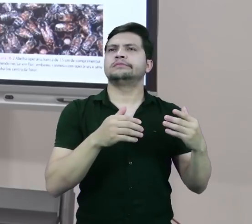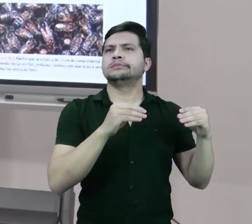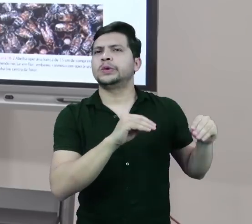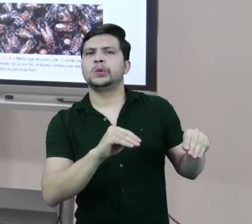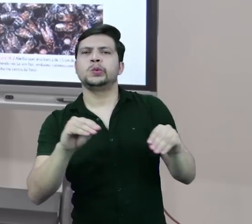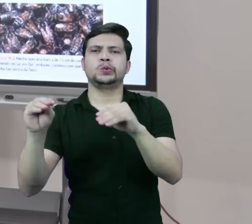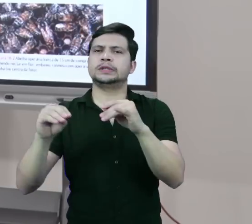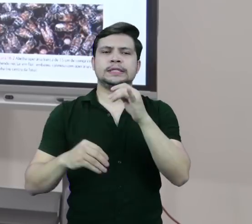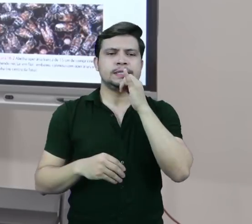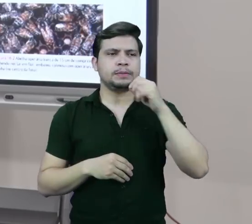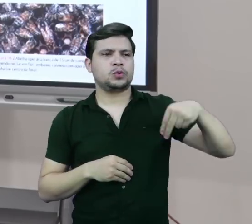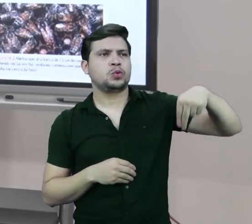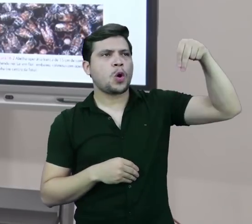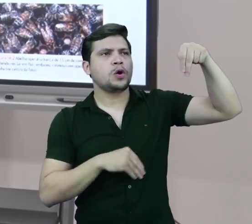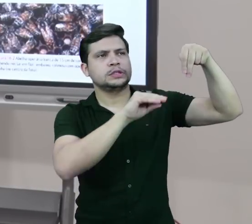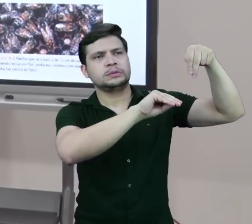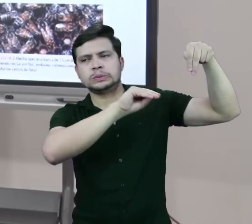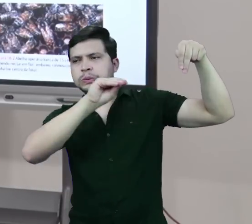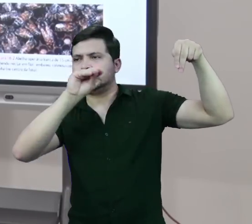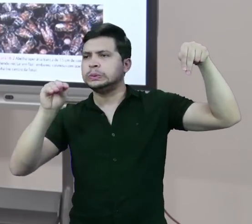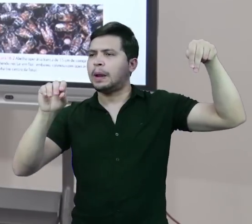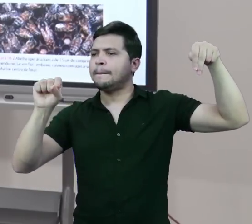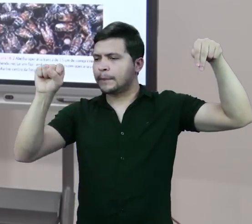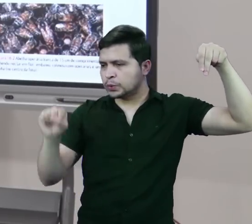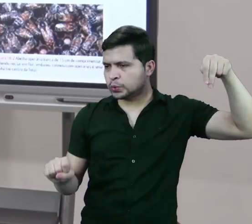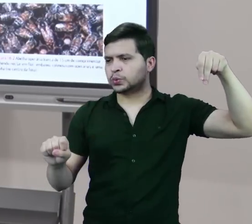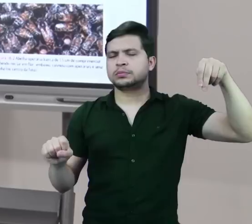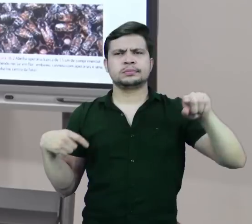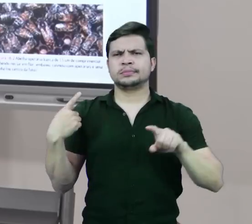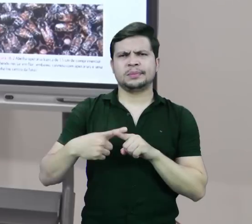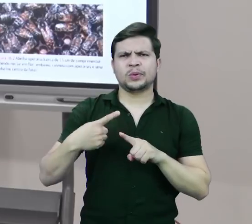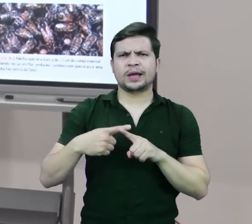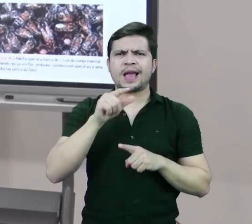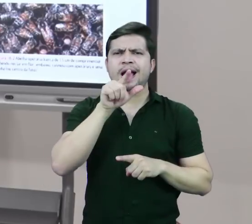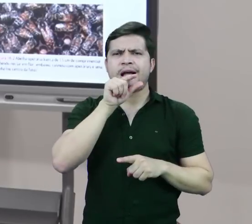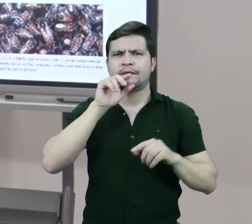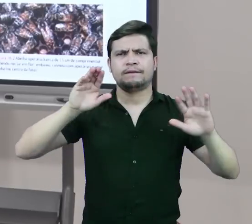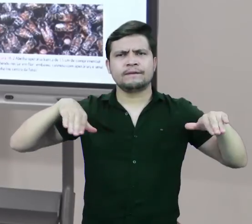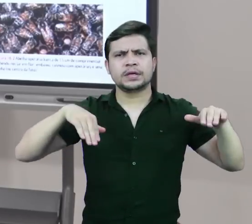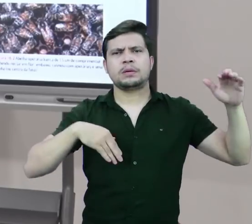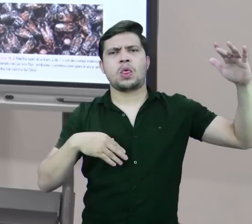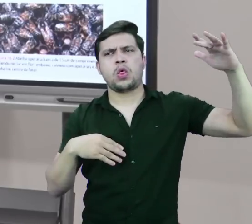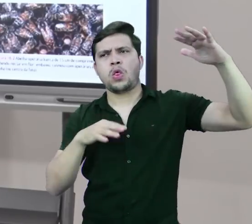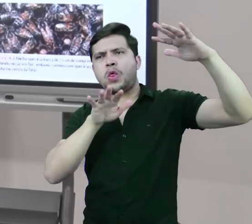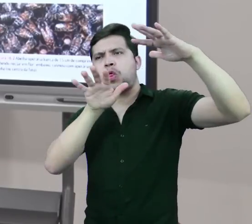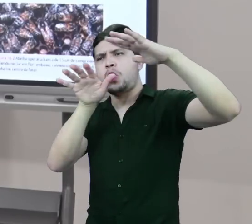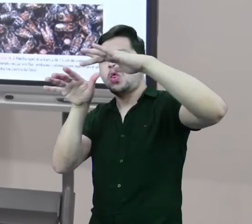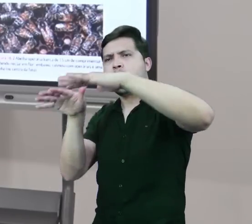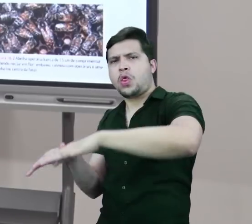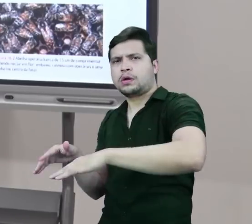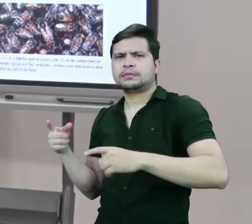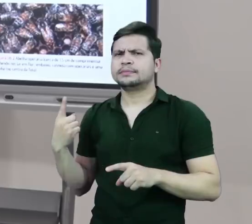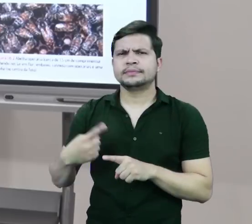elas migram, né? Por exemplo, do norte para o sul. Por que as aves migratórias lá da América do Norte migram para o sul